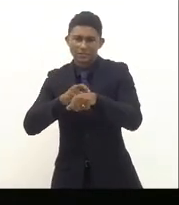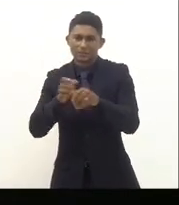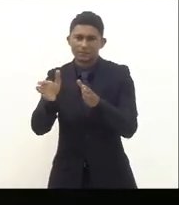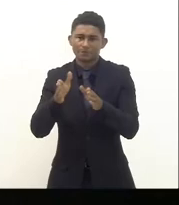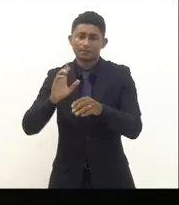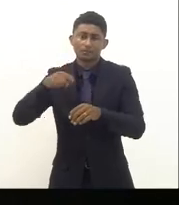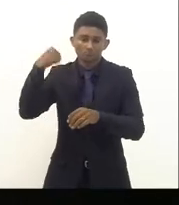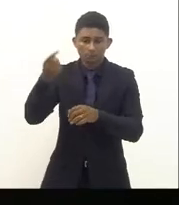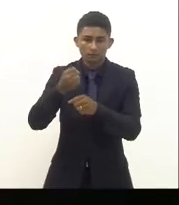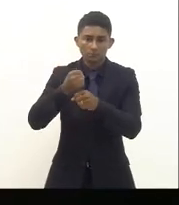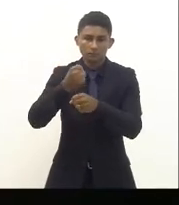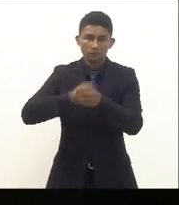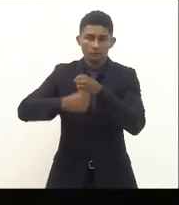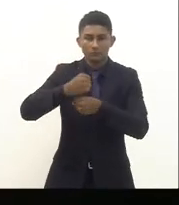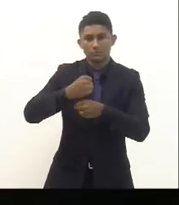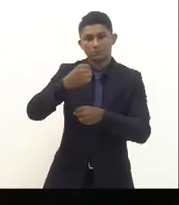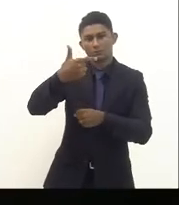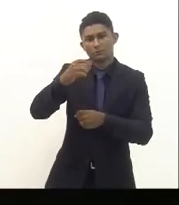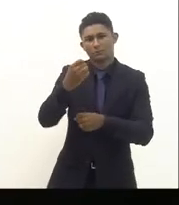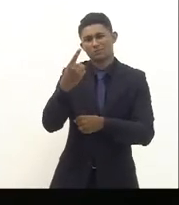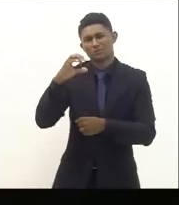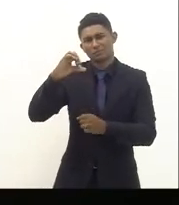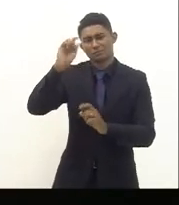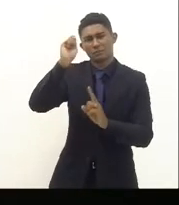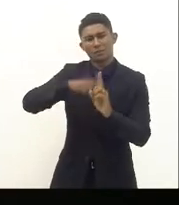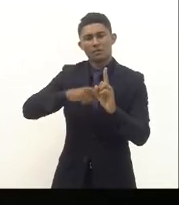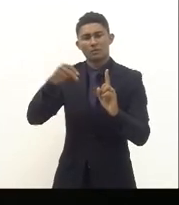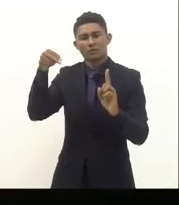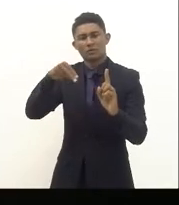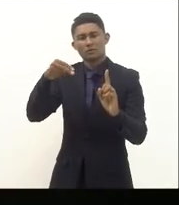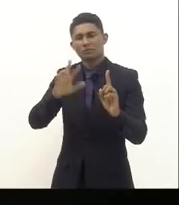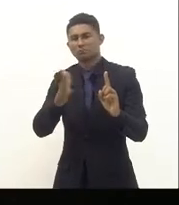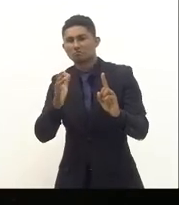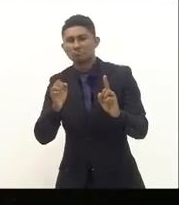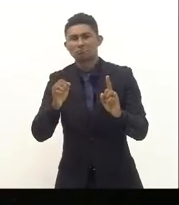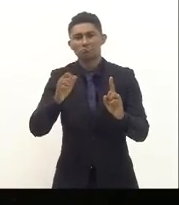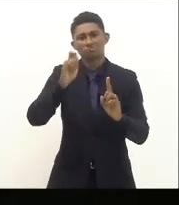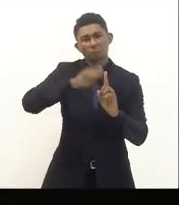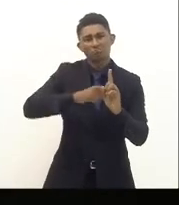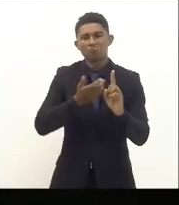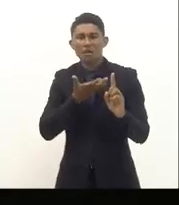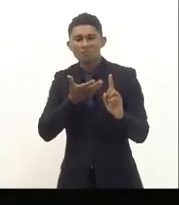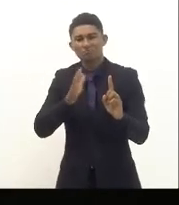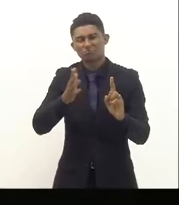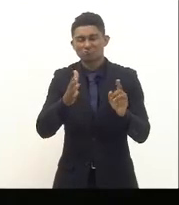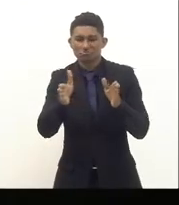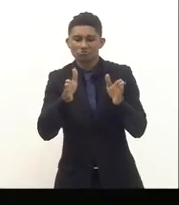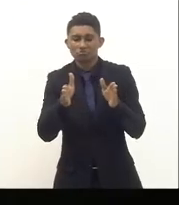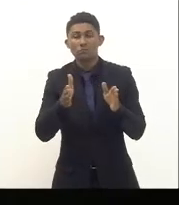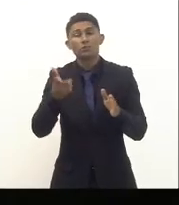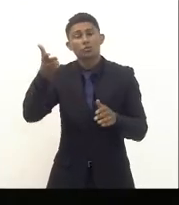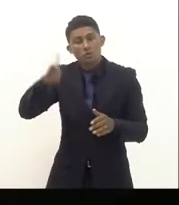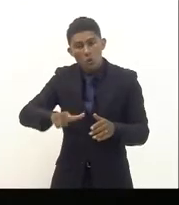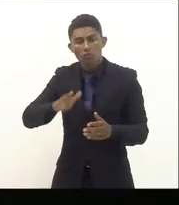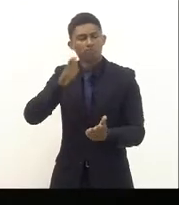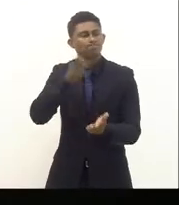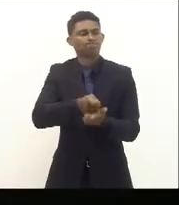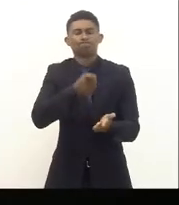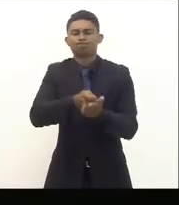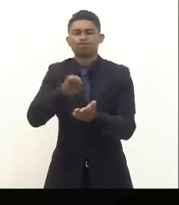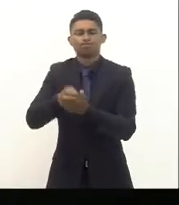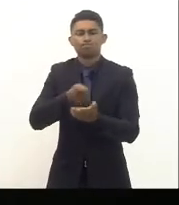de 2019 no meio de Novembro mais ou menos aproximadamente novembro-dezembro essa cobrança indevida voltou a ser cobrada